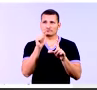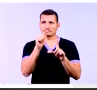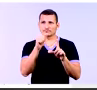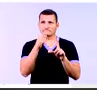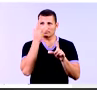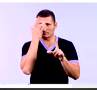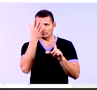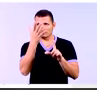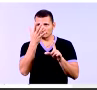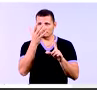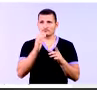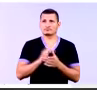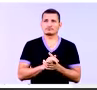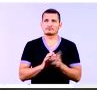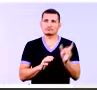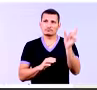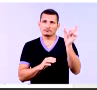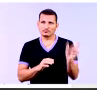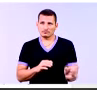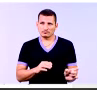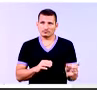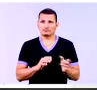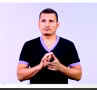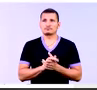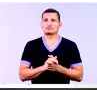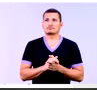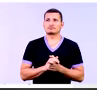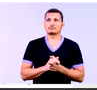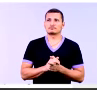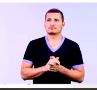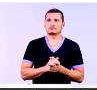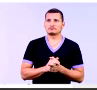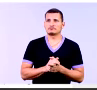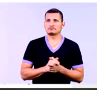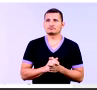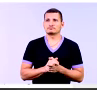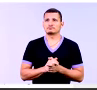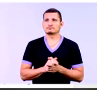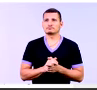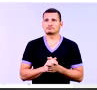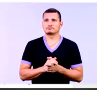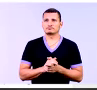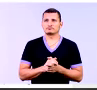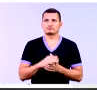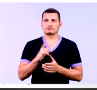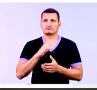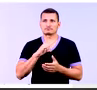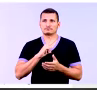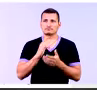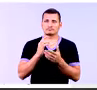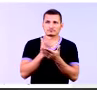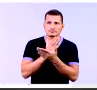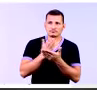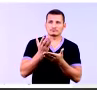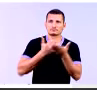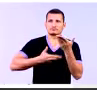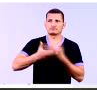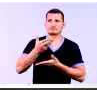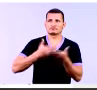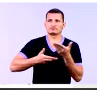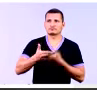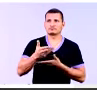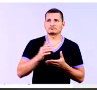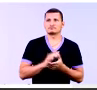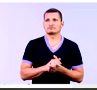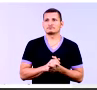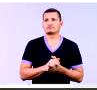facilita para o cliente. Olha lá, eu abri e tem algumas iterações nos